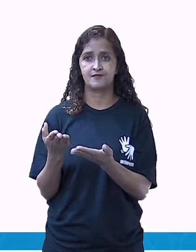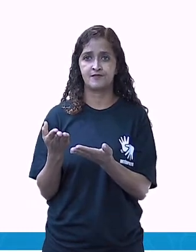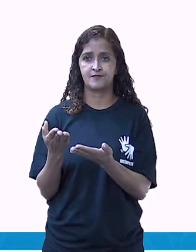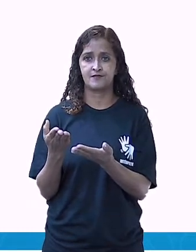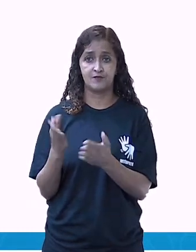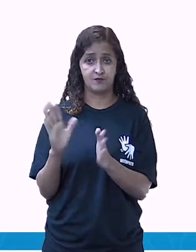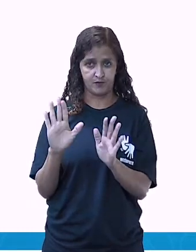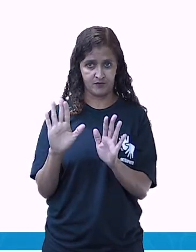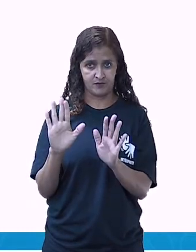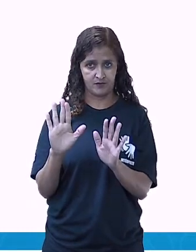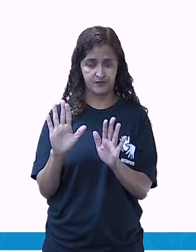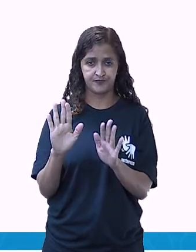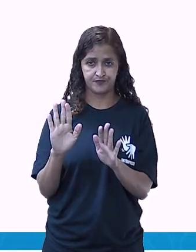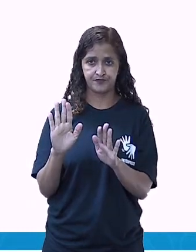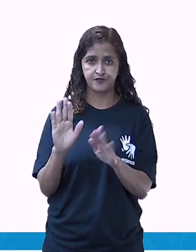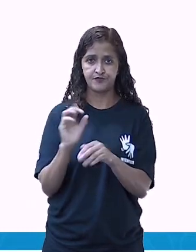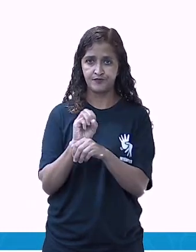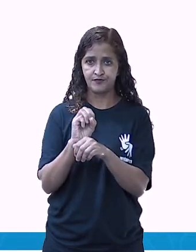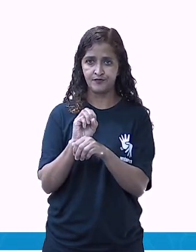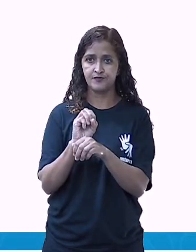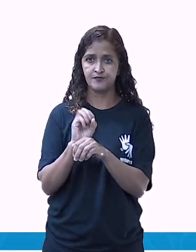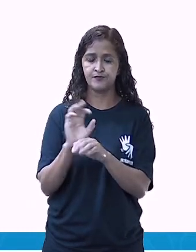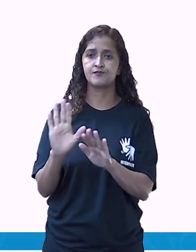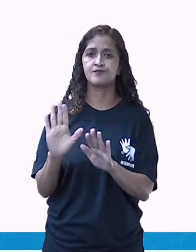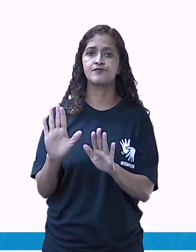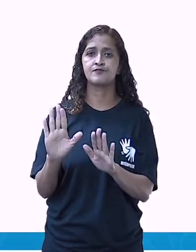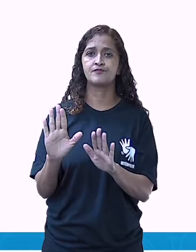Espera aí só um pouquinho, pessoal.